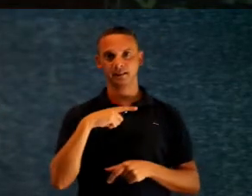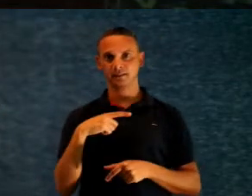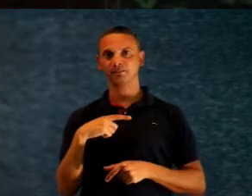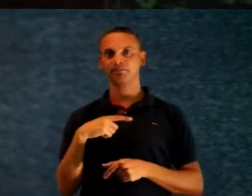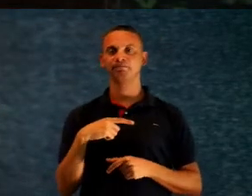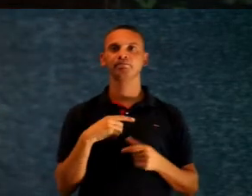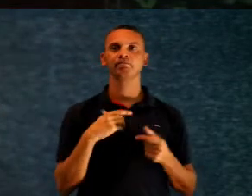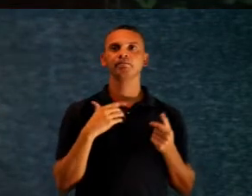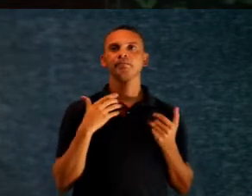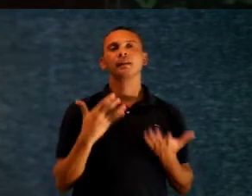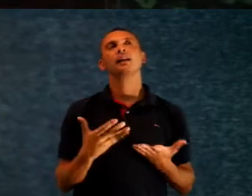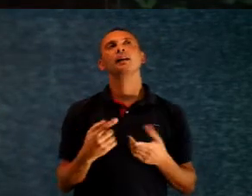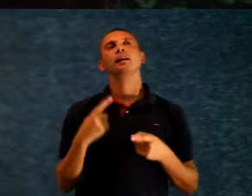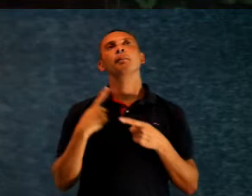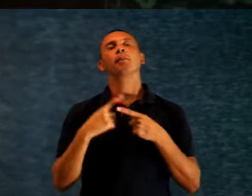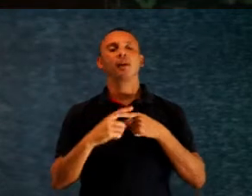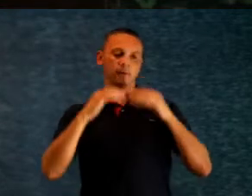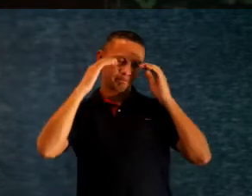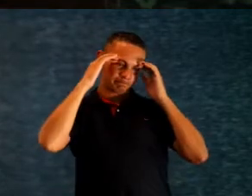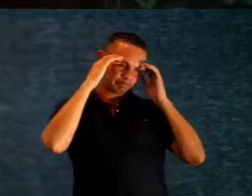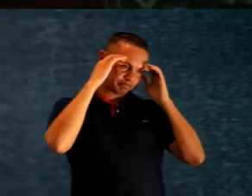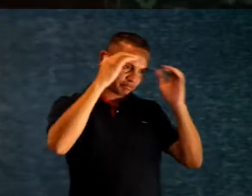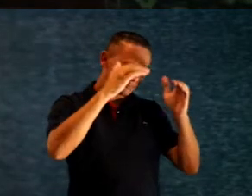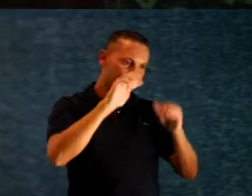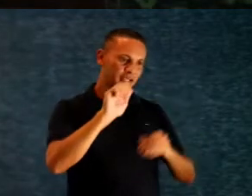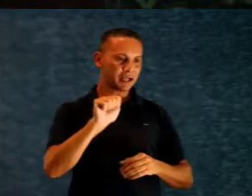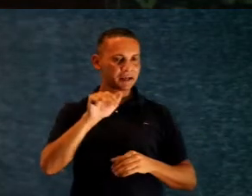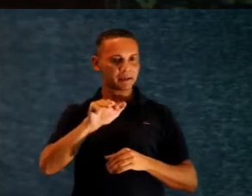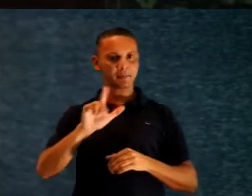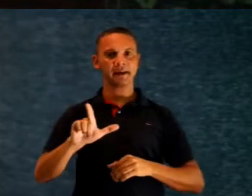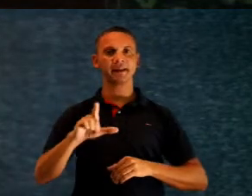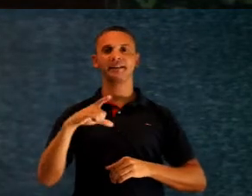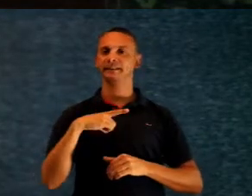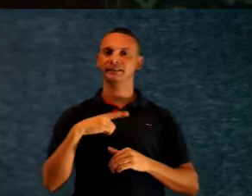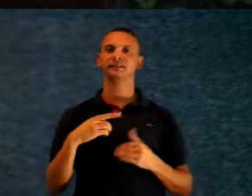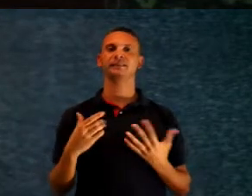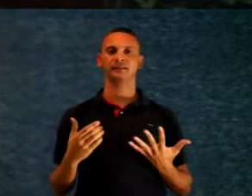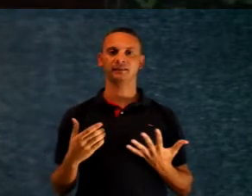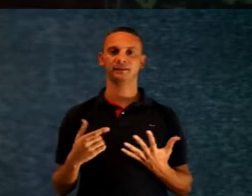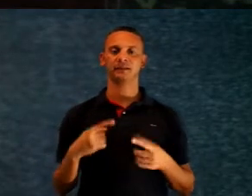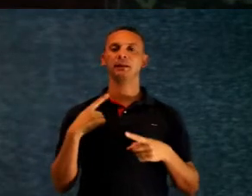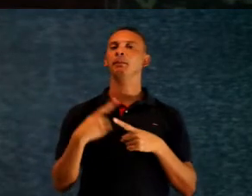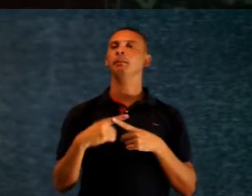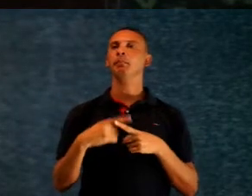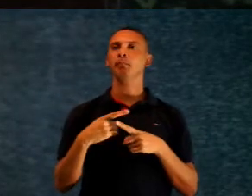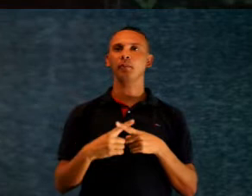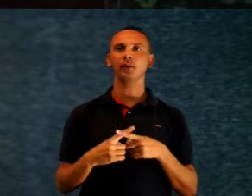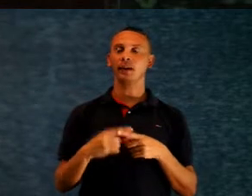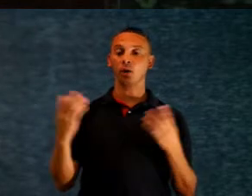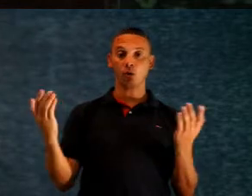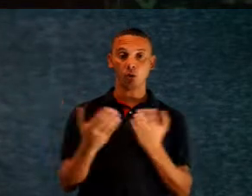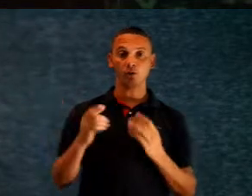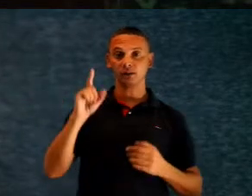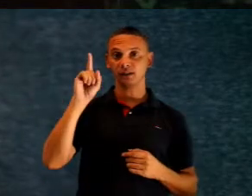um gesto de reconhecimento e de homenagem à Academia Mineira de Letras, que, sem favor nenhum, é